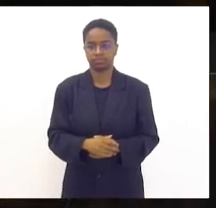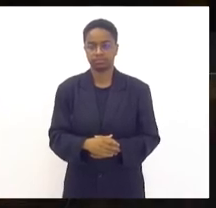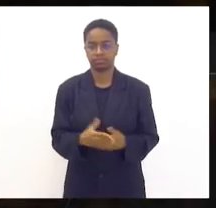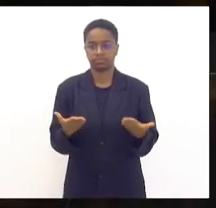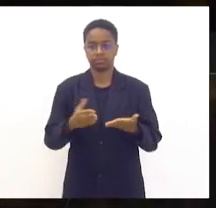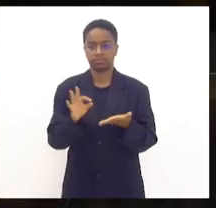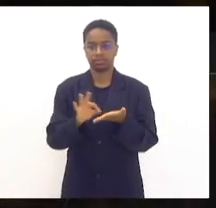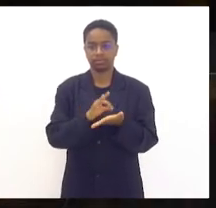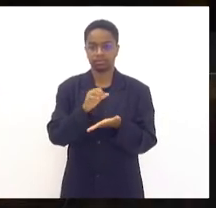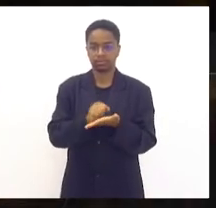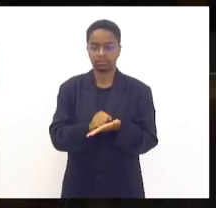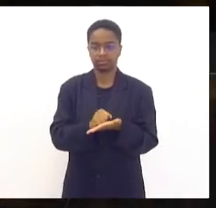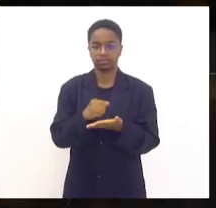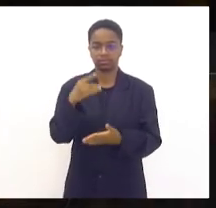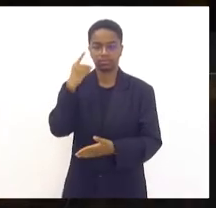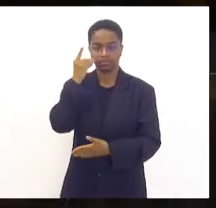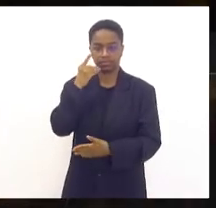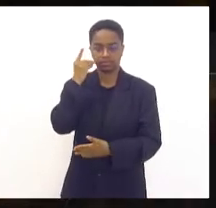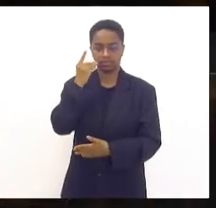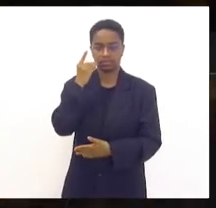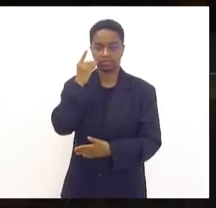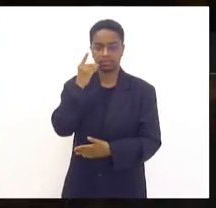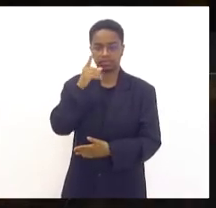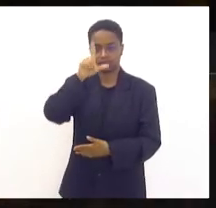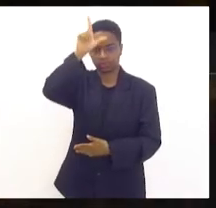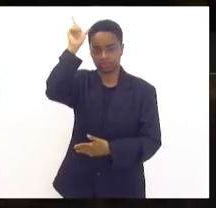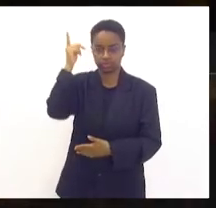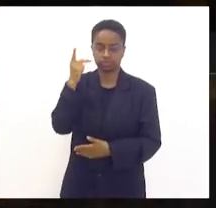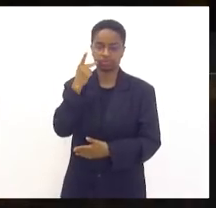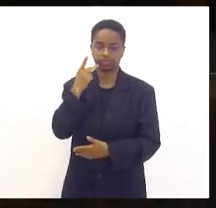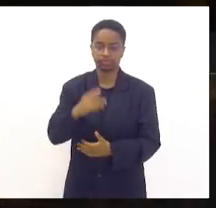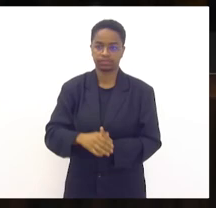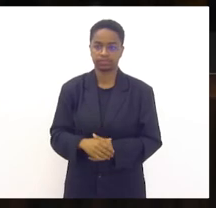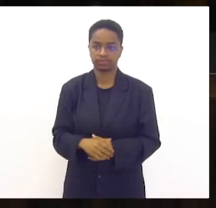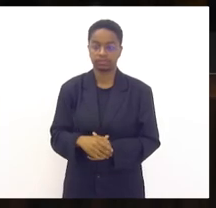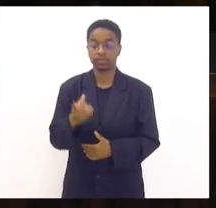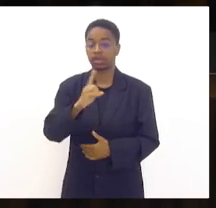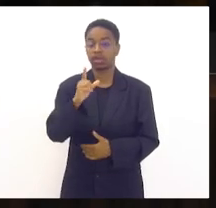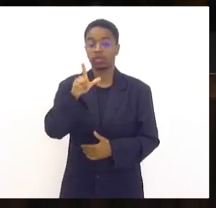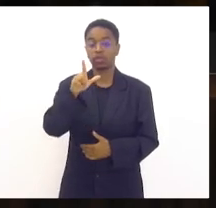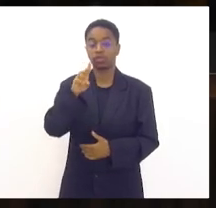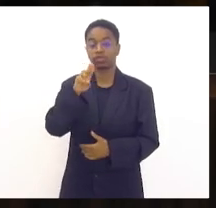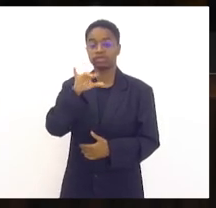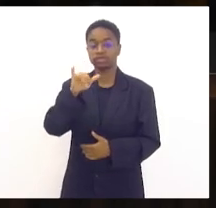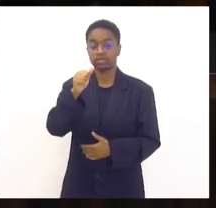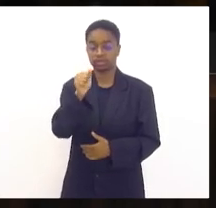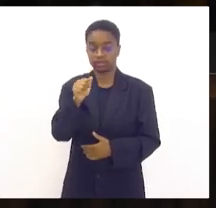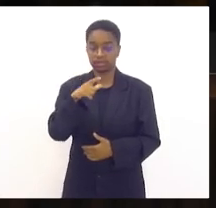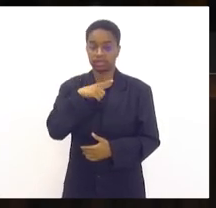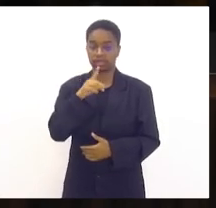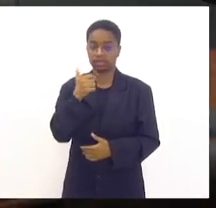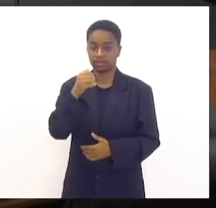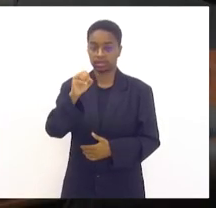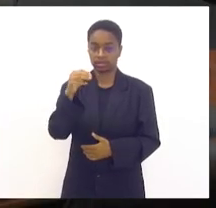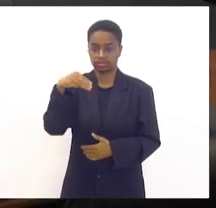Próximo orador inscrito é o nobre deputado Luiz Paulo, não, a Lucinha, que dispõe de 10 minutos.